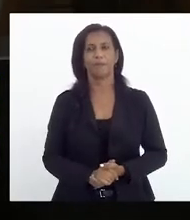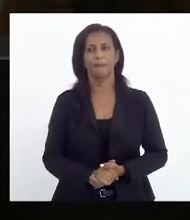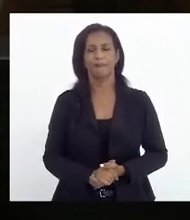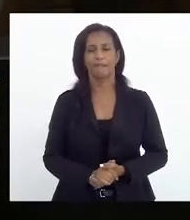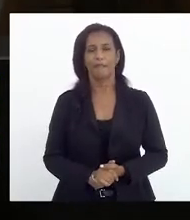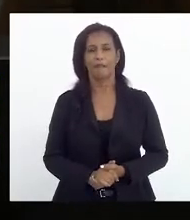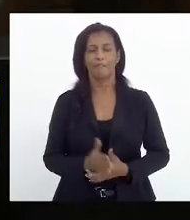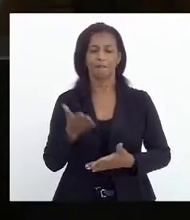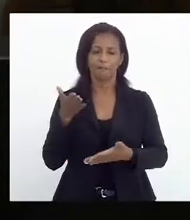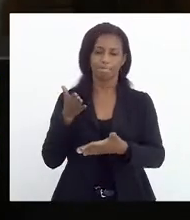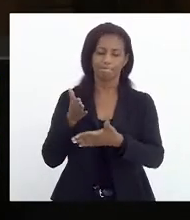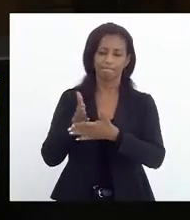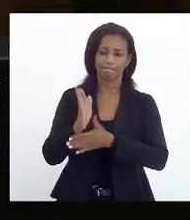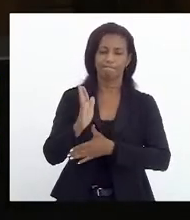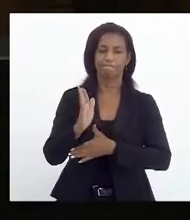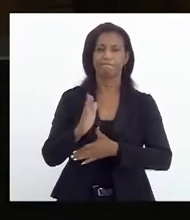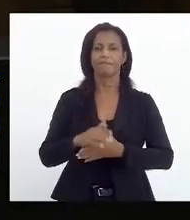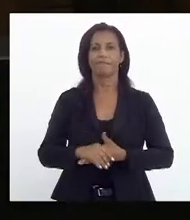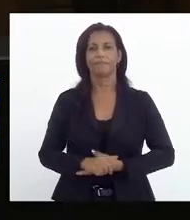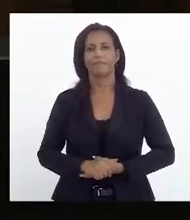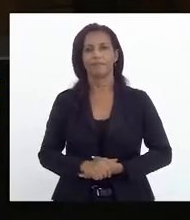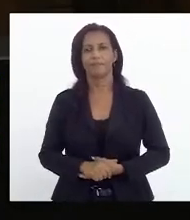foi aprovado